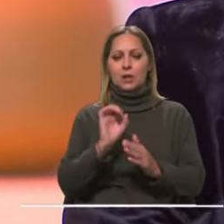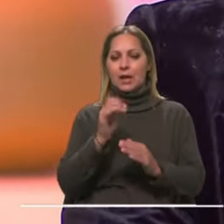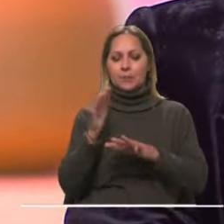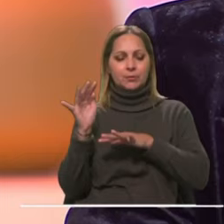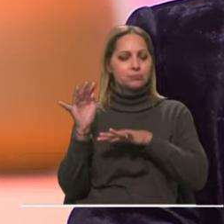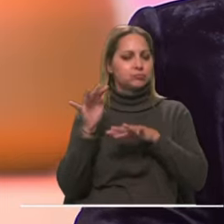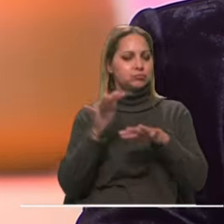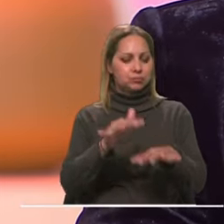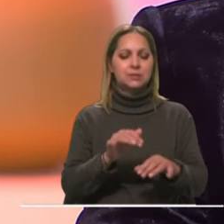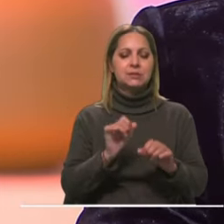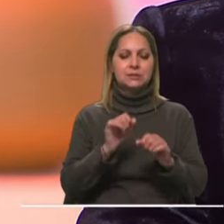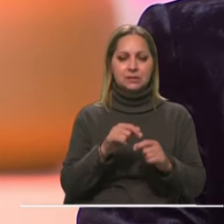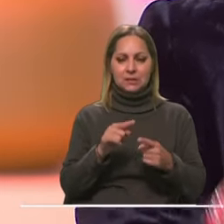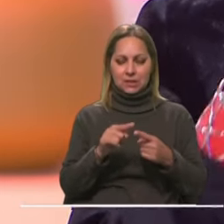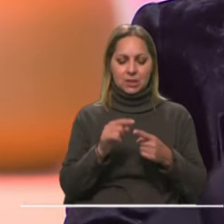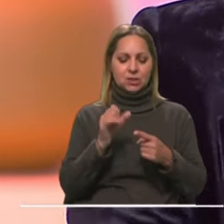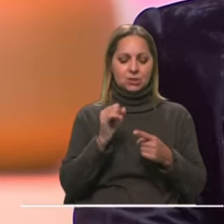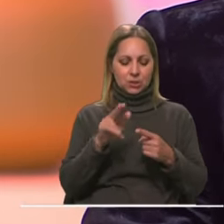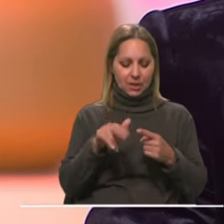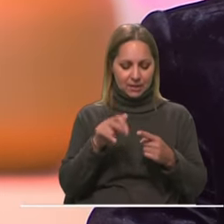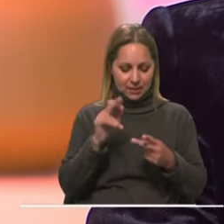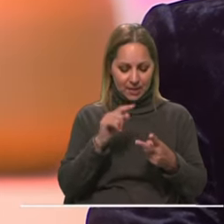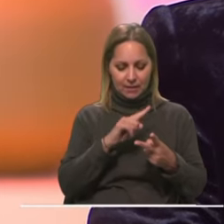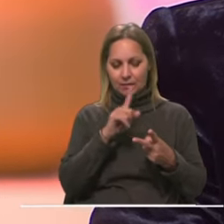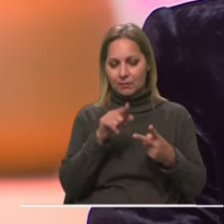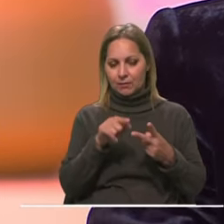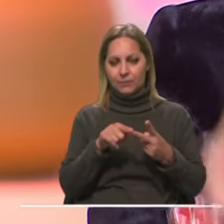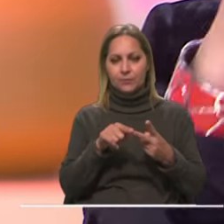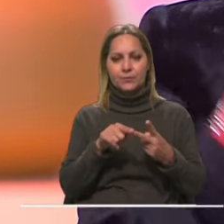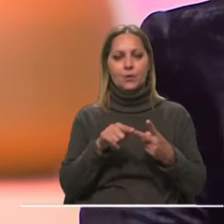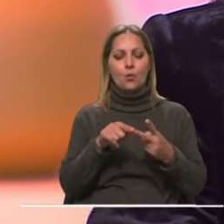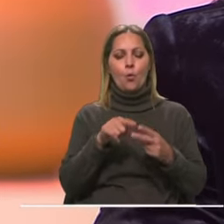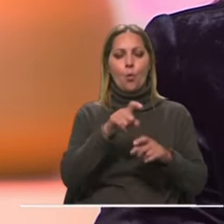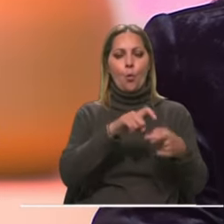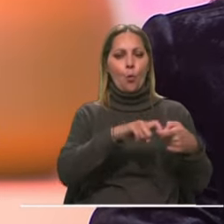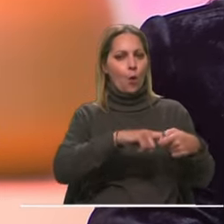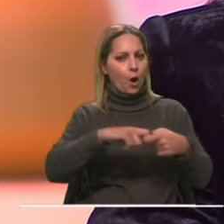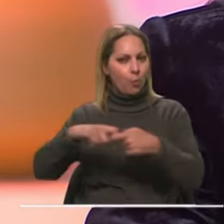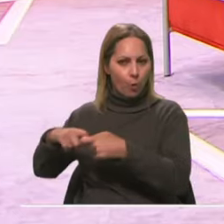muito rapidíssimo. Tanto a GNR, quanto o reboque,